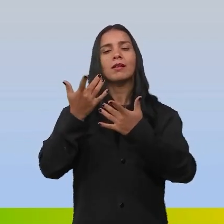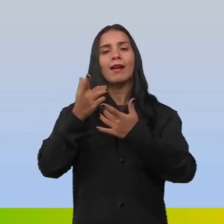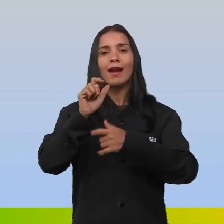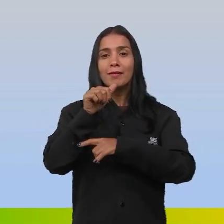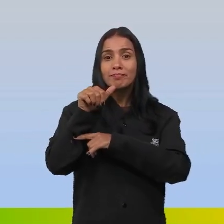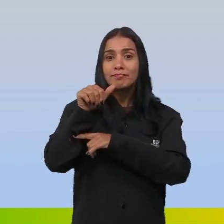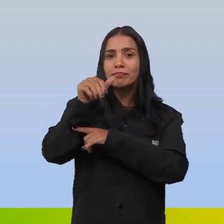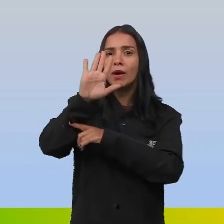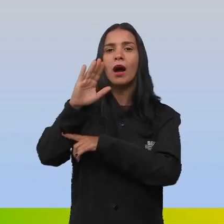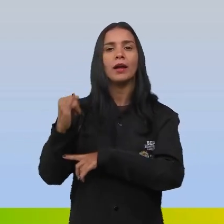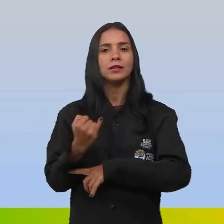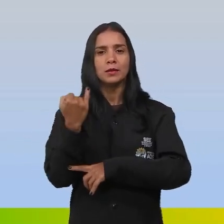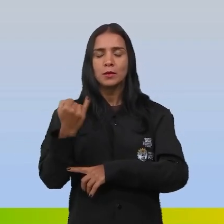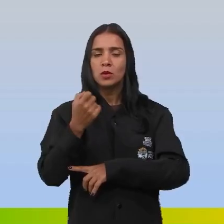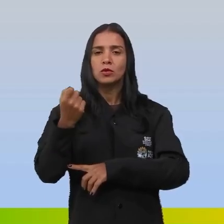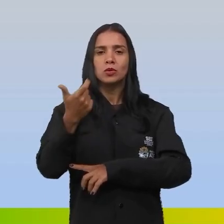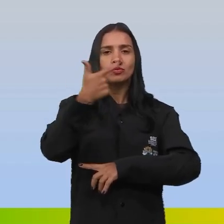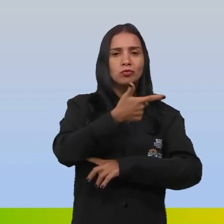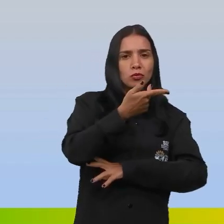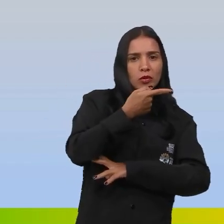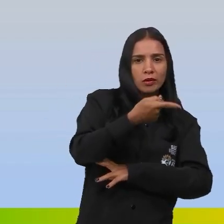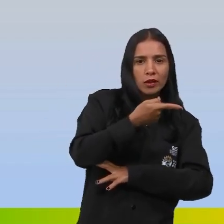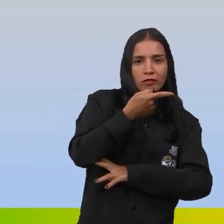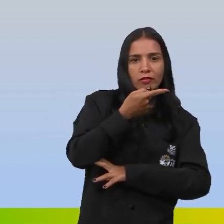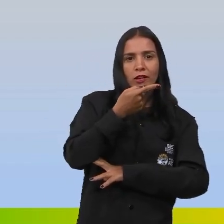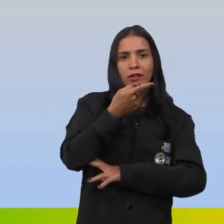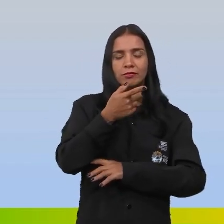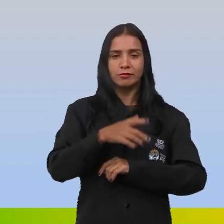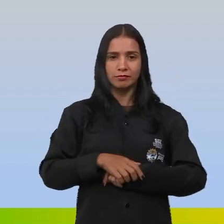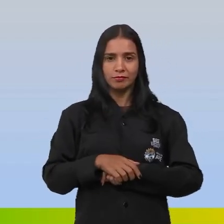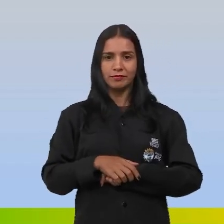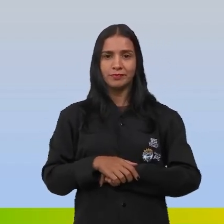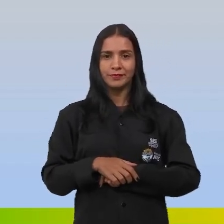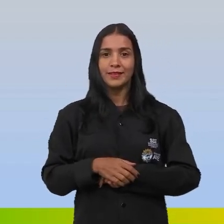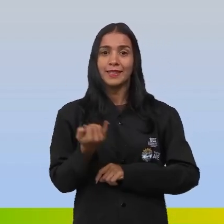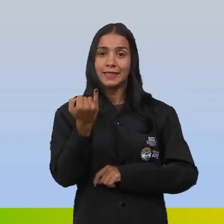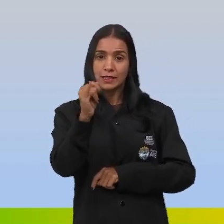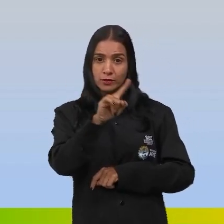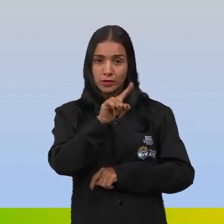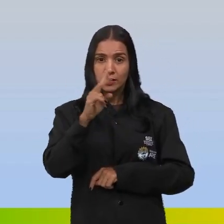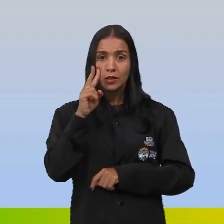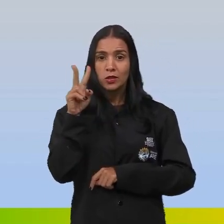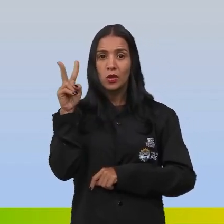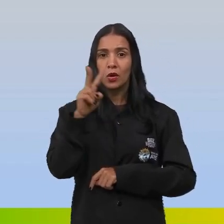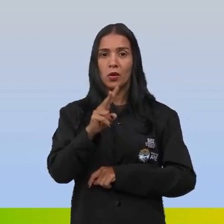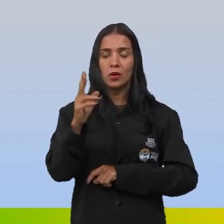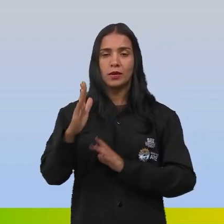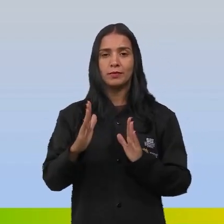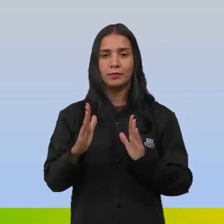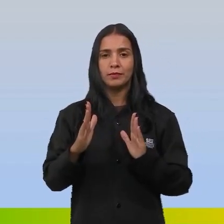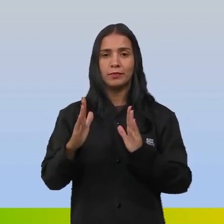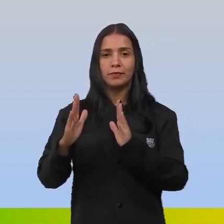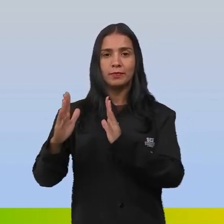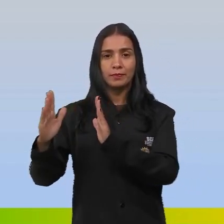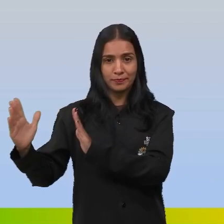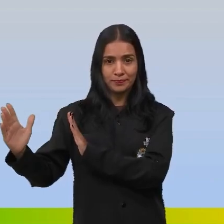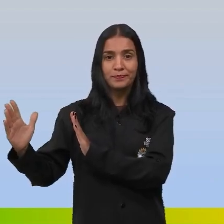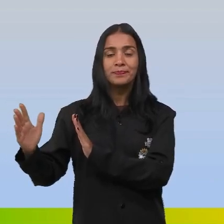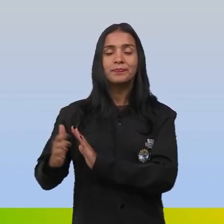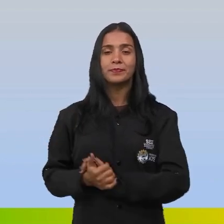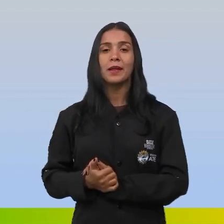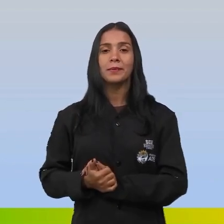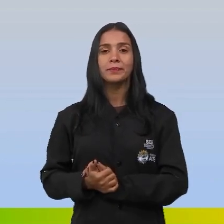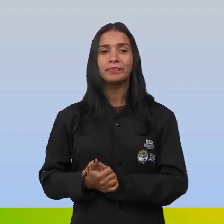para comunicar emoções e narrativas complexas. Quando você olha aí para a sua esquerda, para essa imagem, você